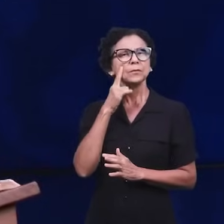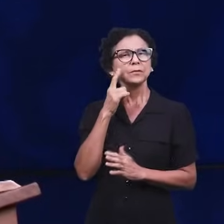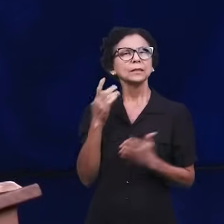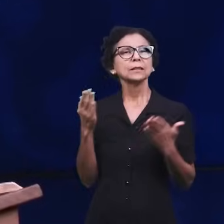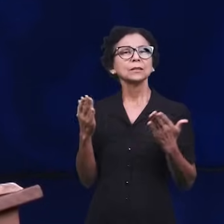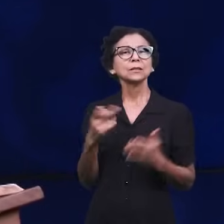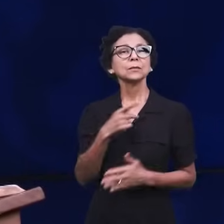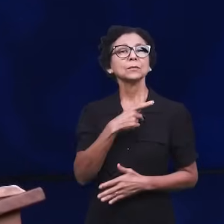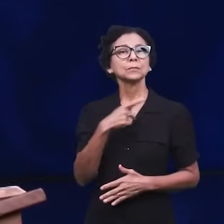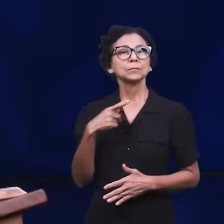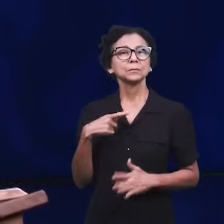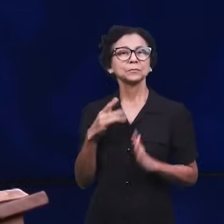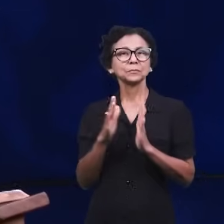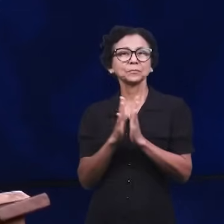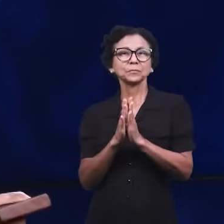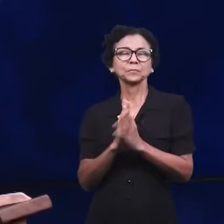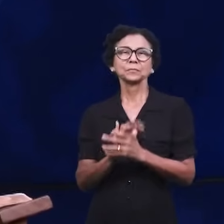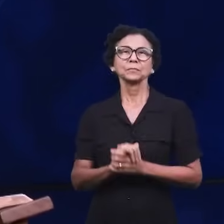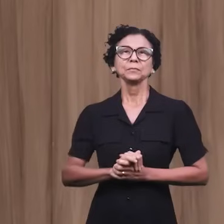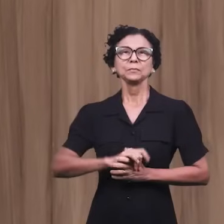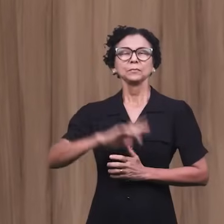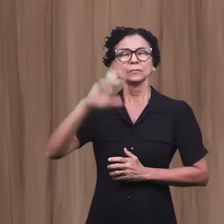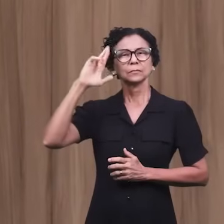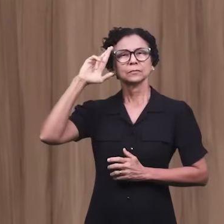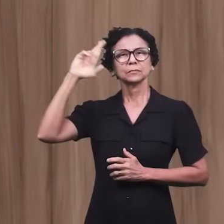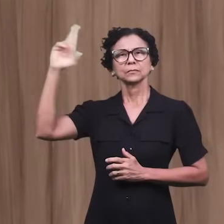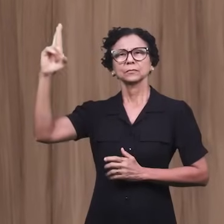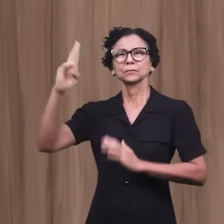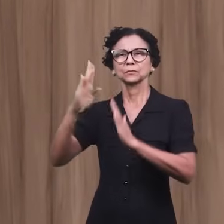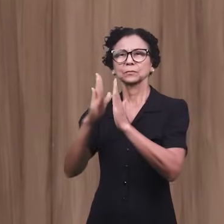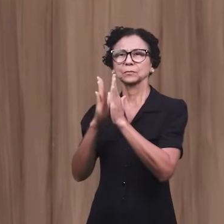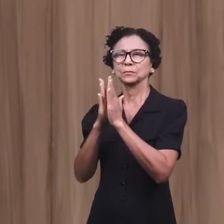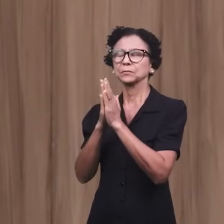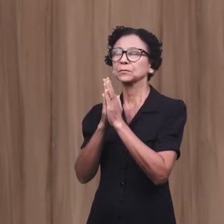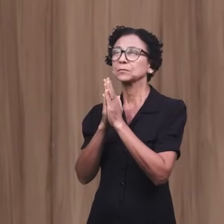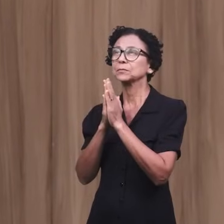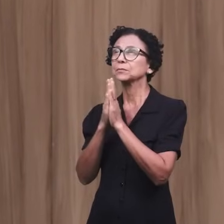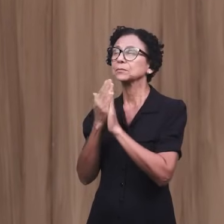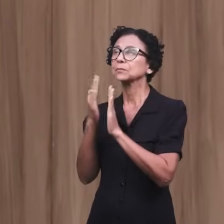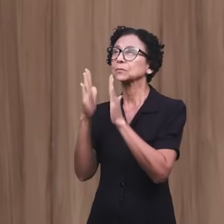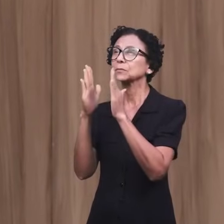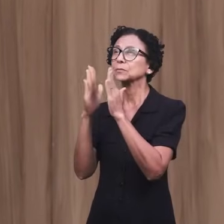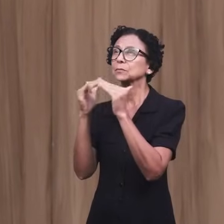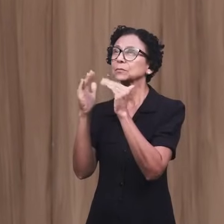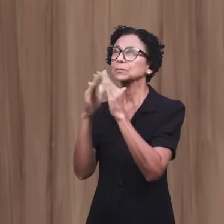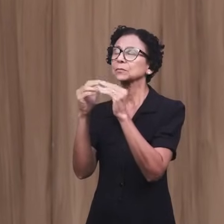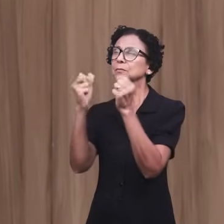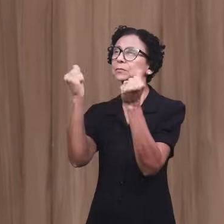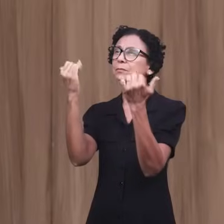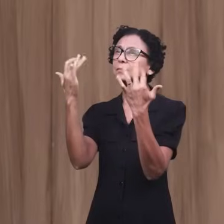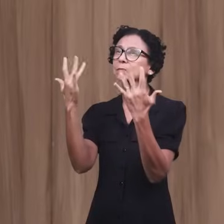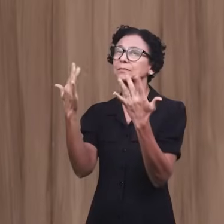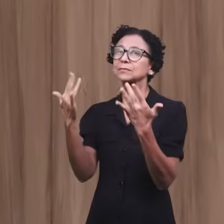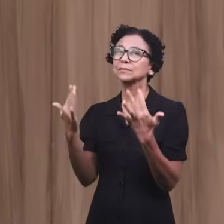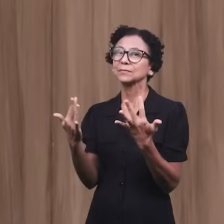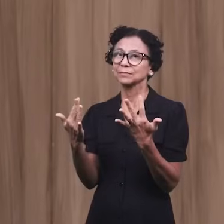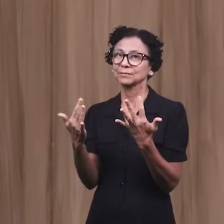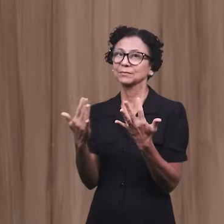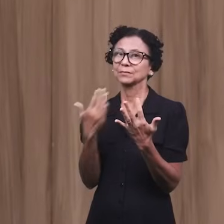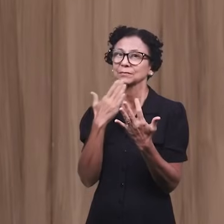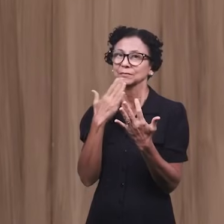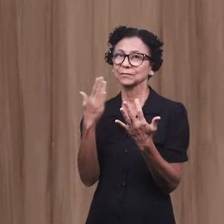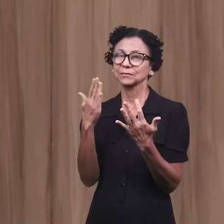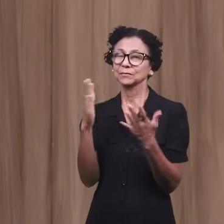intercessão feita por um dos nossos pastores. Senhor, nós intercedemos a Ti, suplicando a Tua bênção